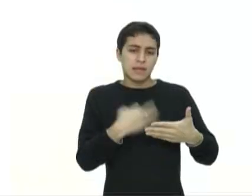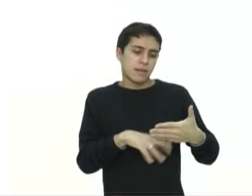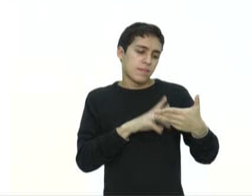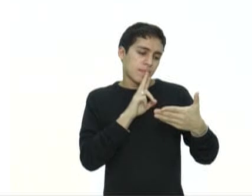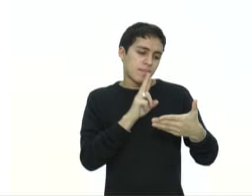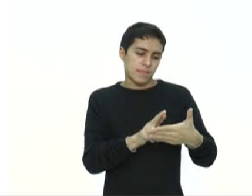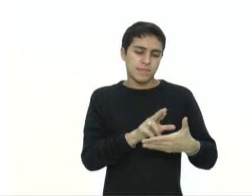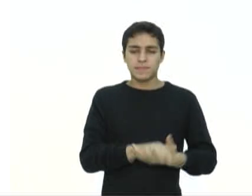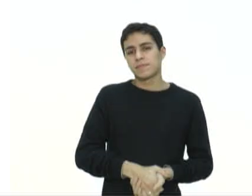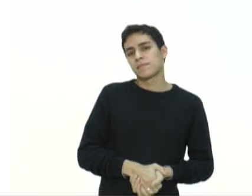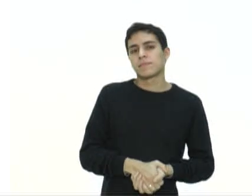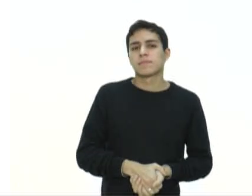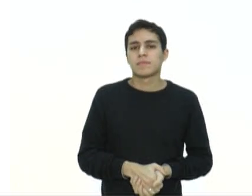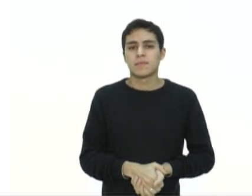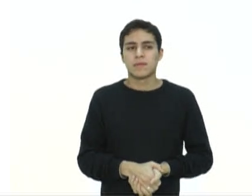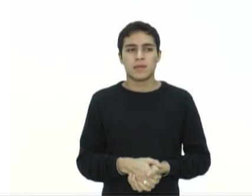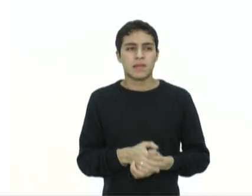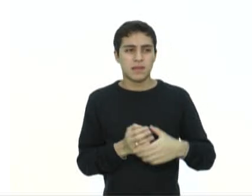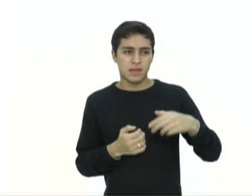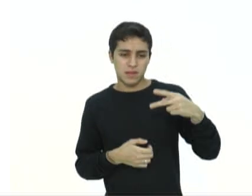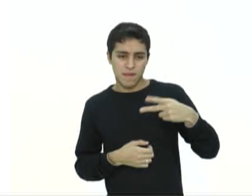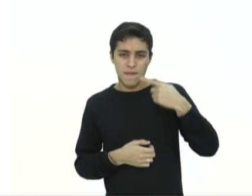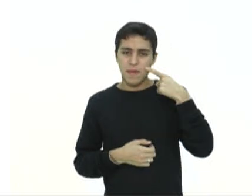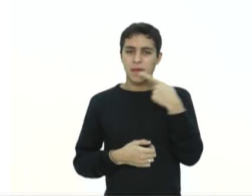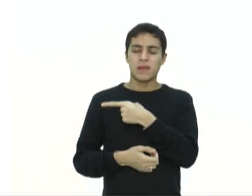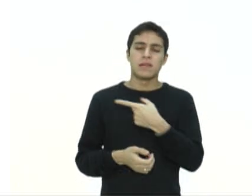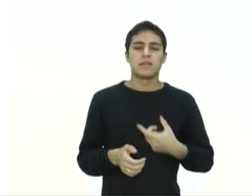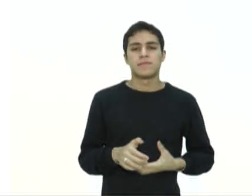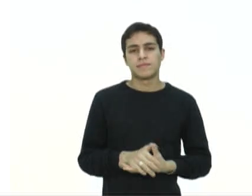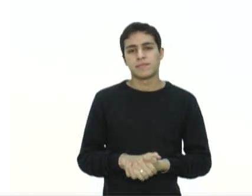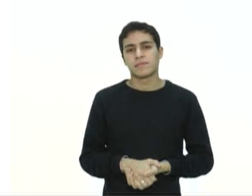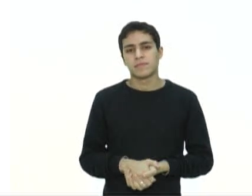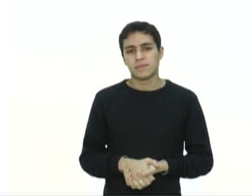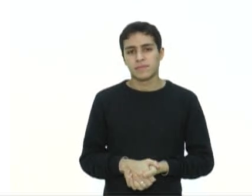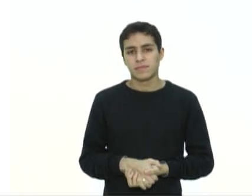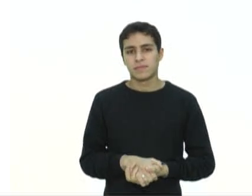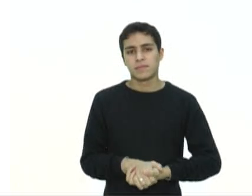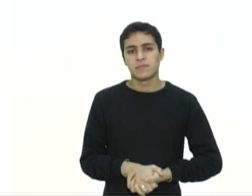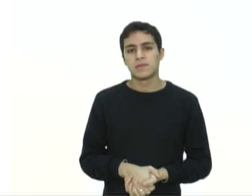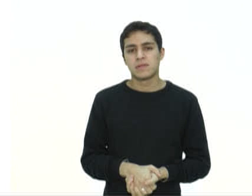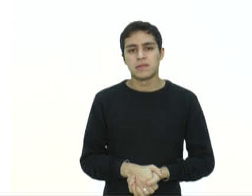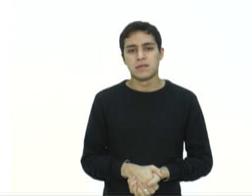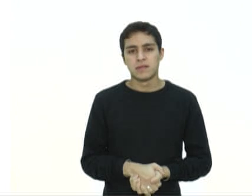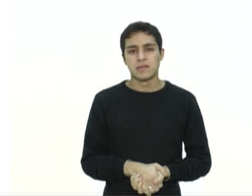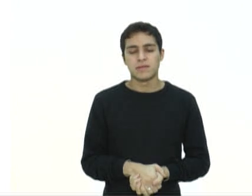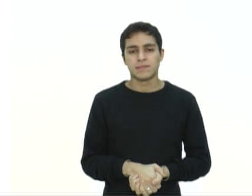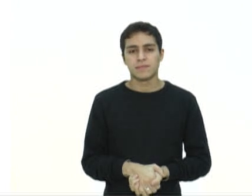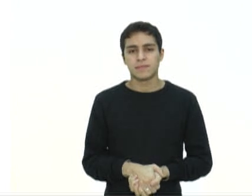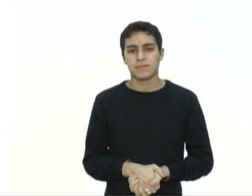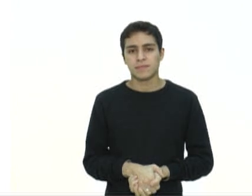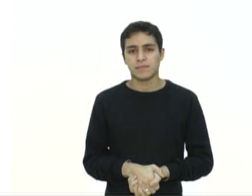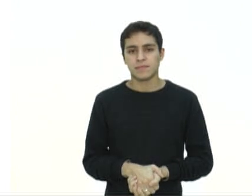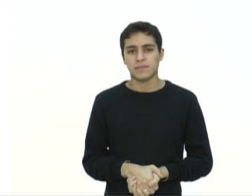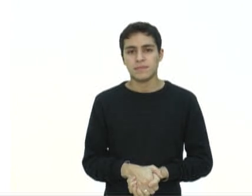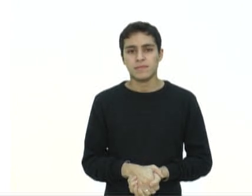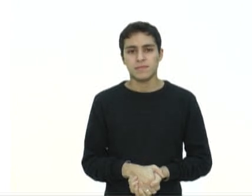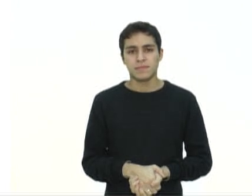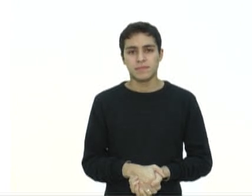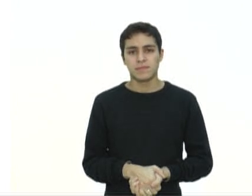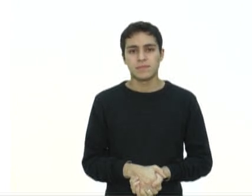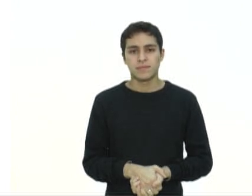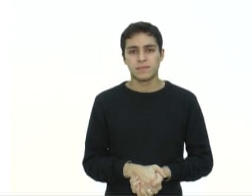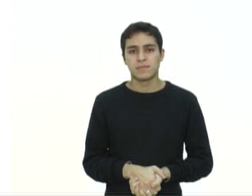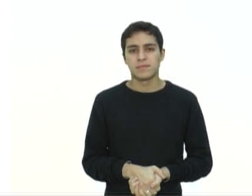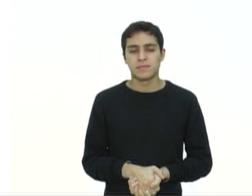la atividade 2, que palavra polissêmica utilizarias para estas duas orações? El